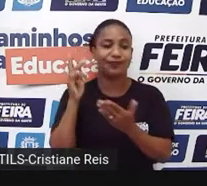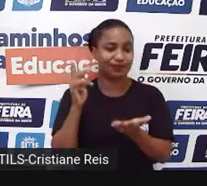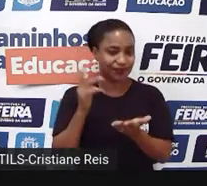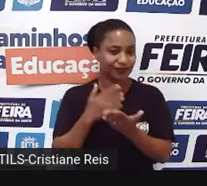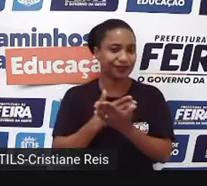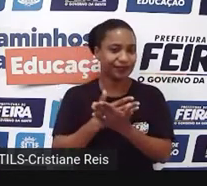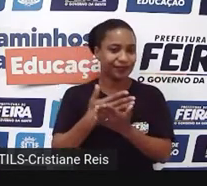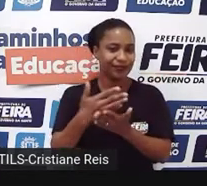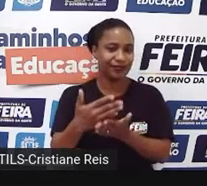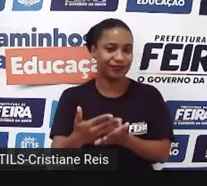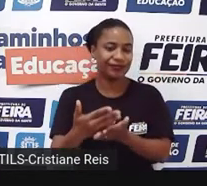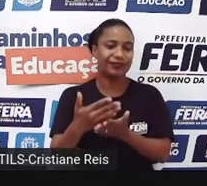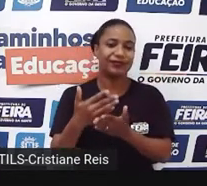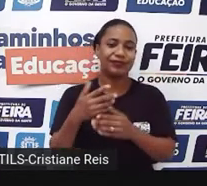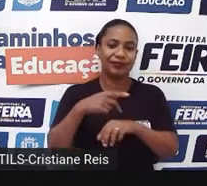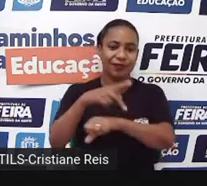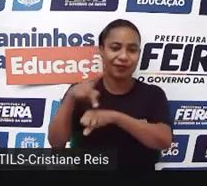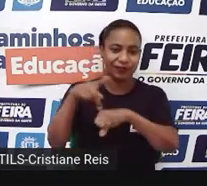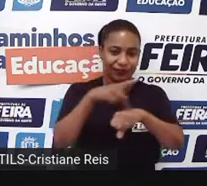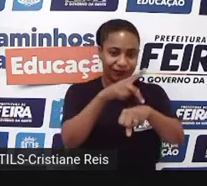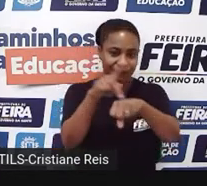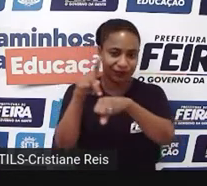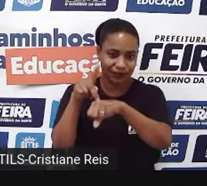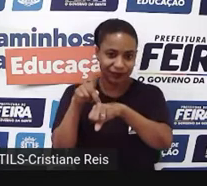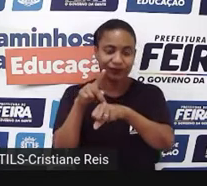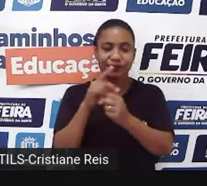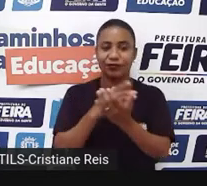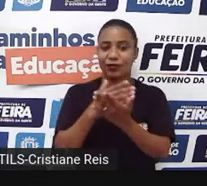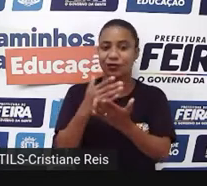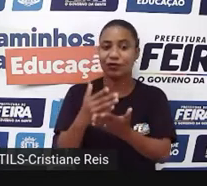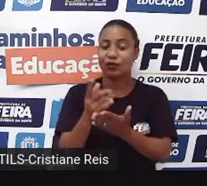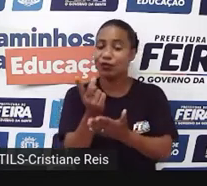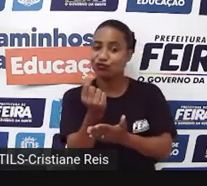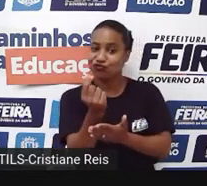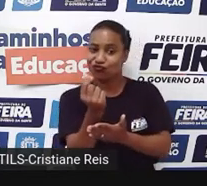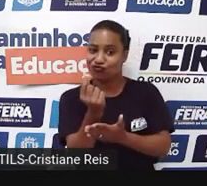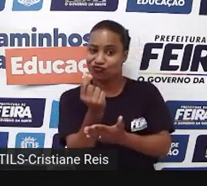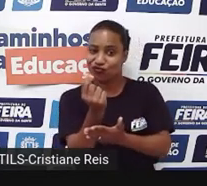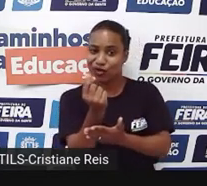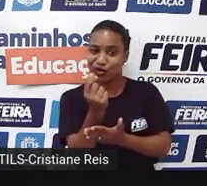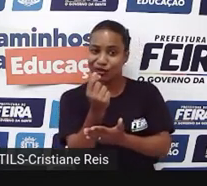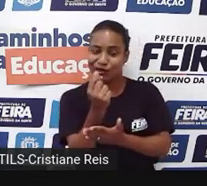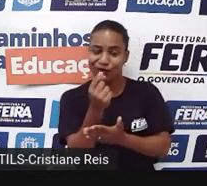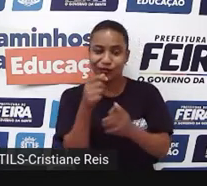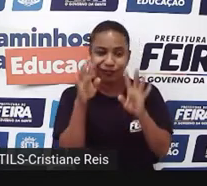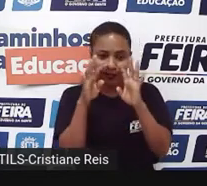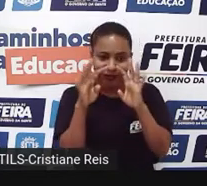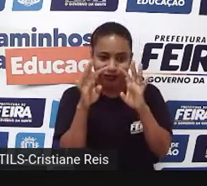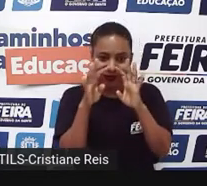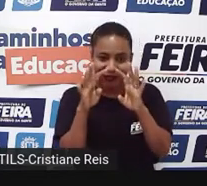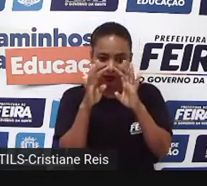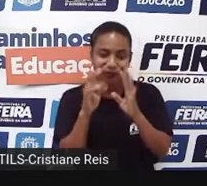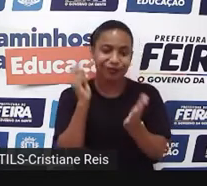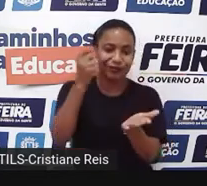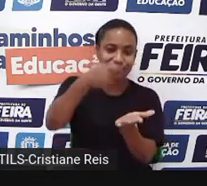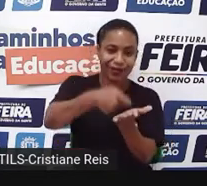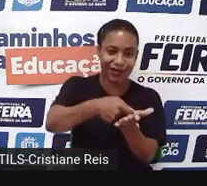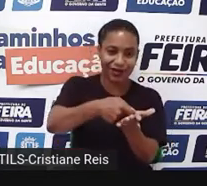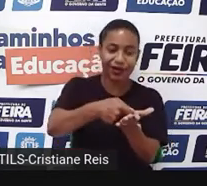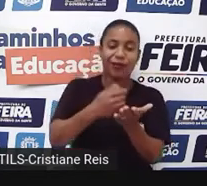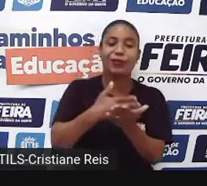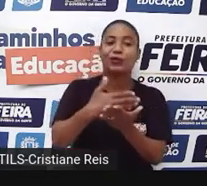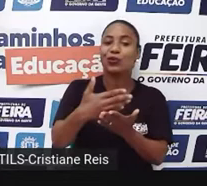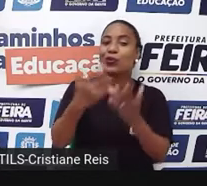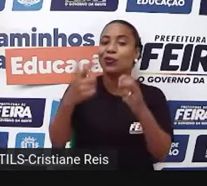os países começaram a cobrar pela exibição. E tudo começou lá em Paris, na França.